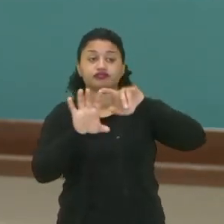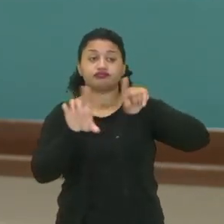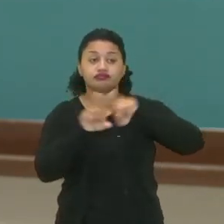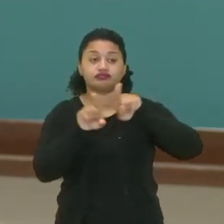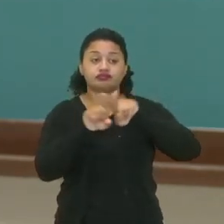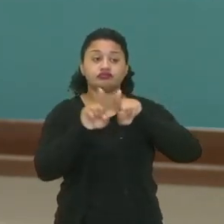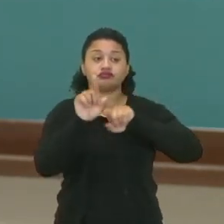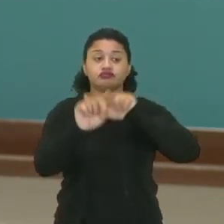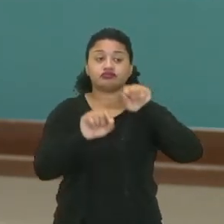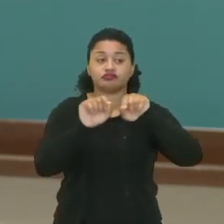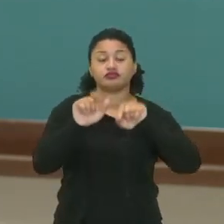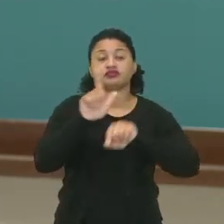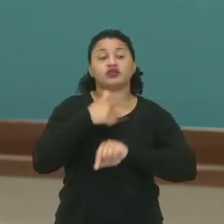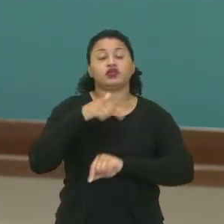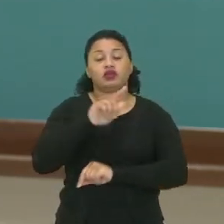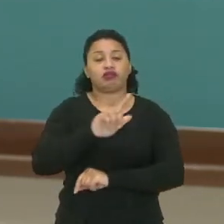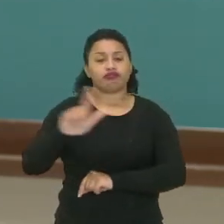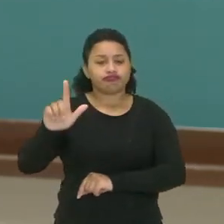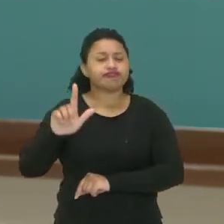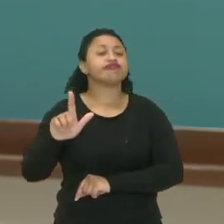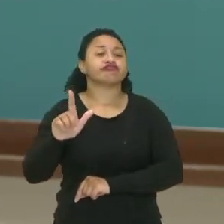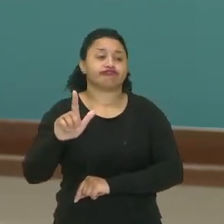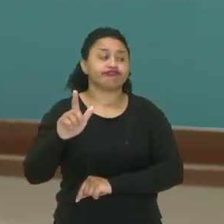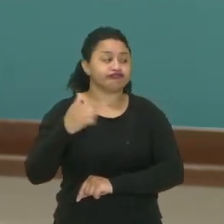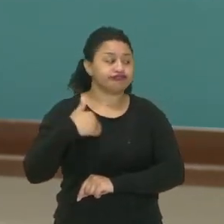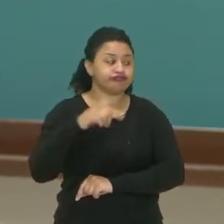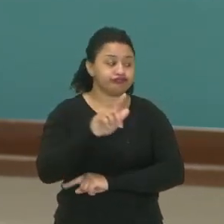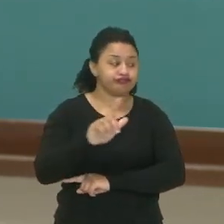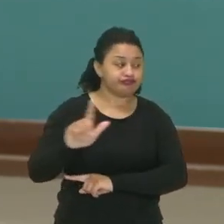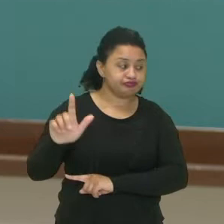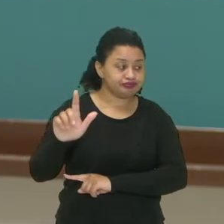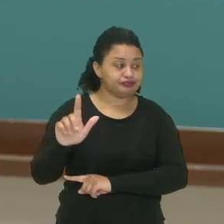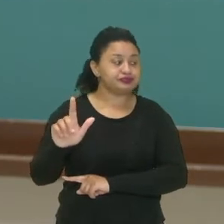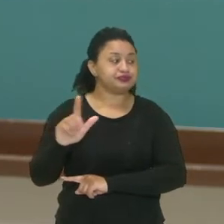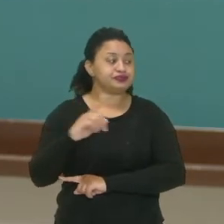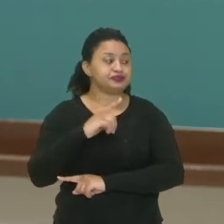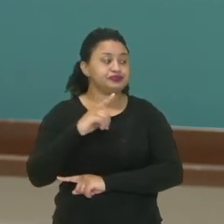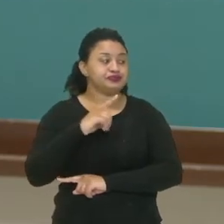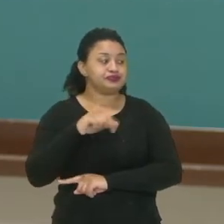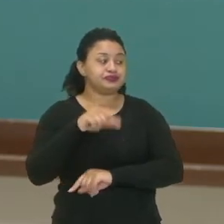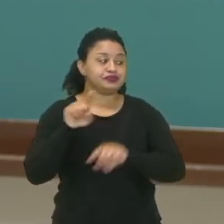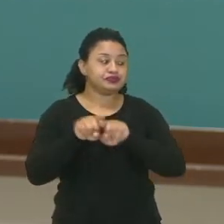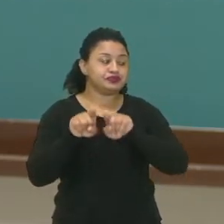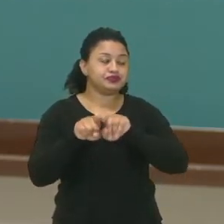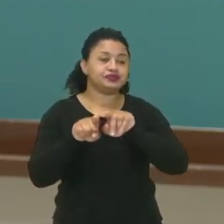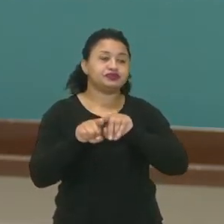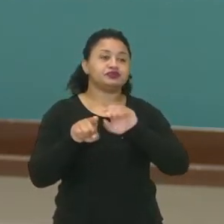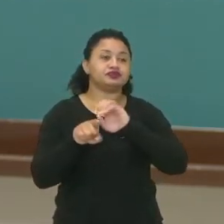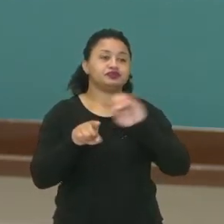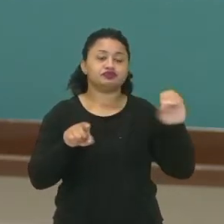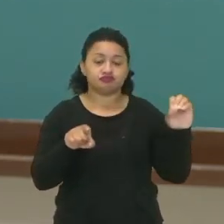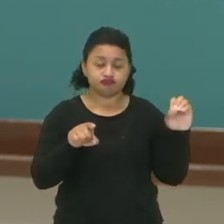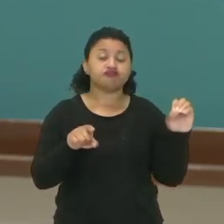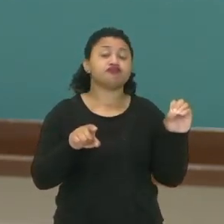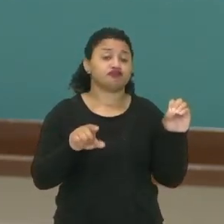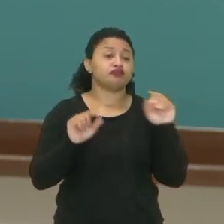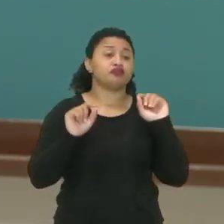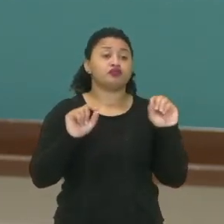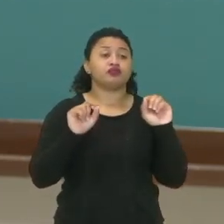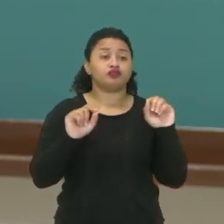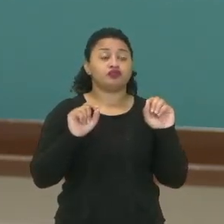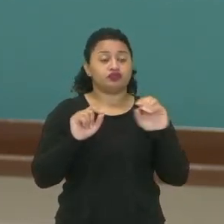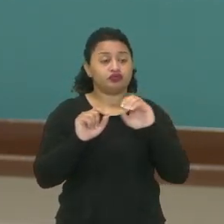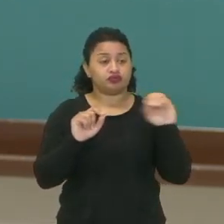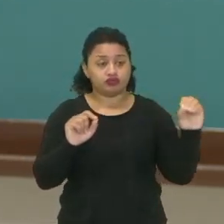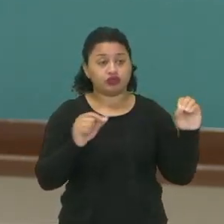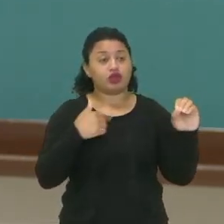O hemisfério leste, ou seja, o oriente, e o hemisfério oeste, que é o